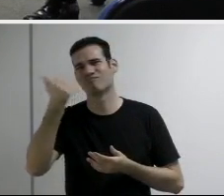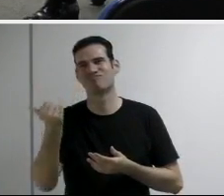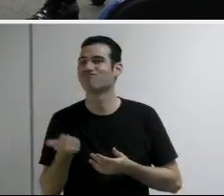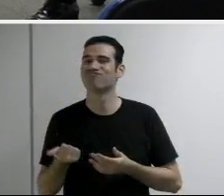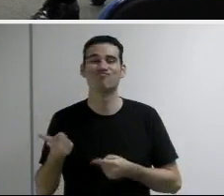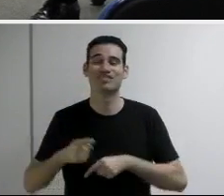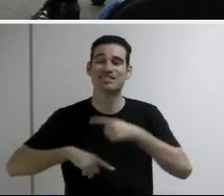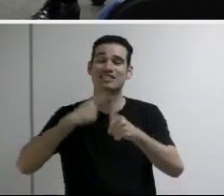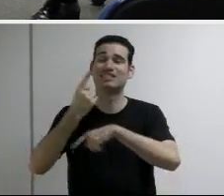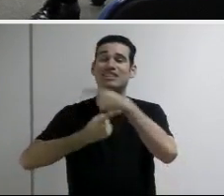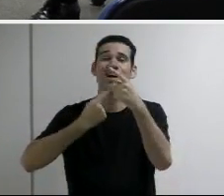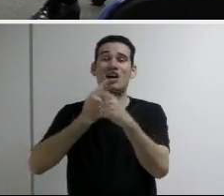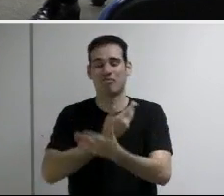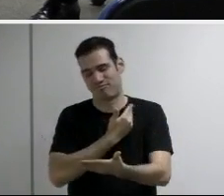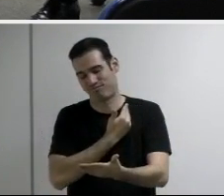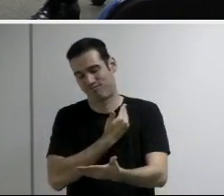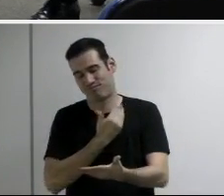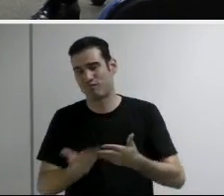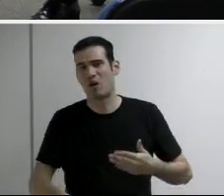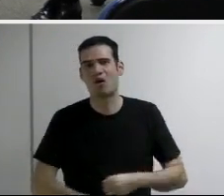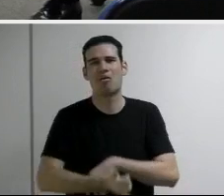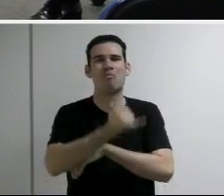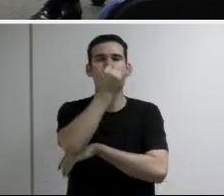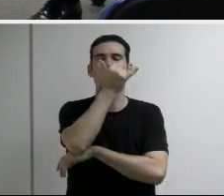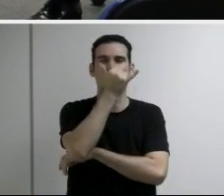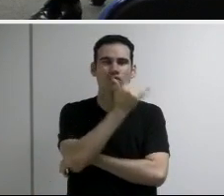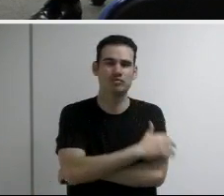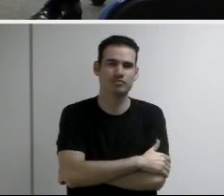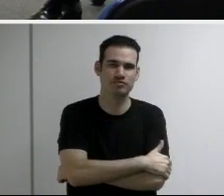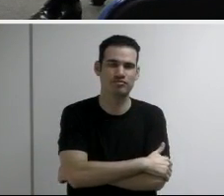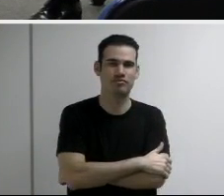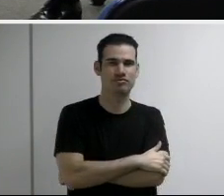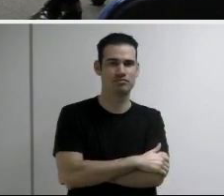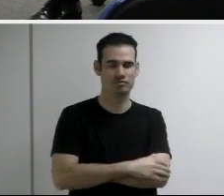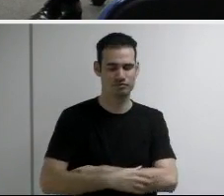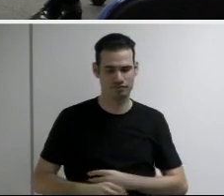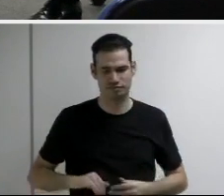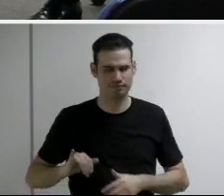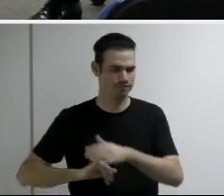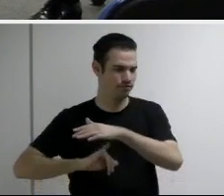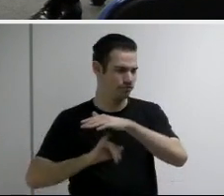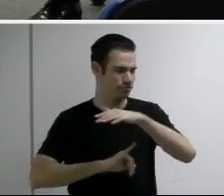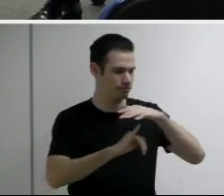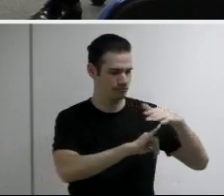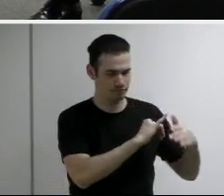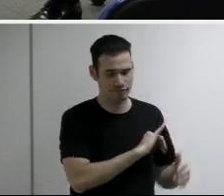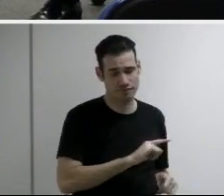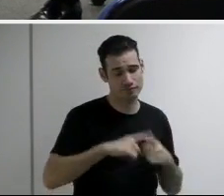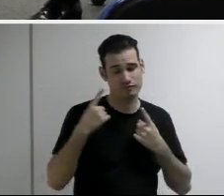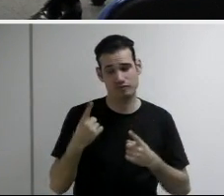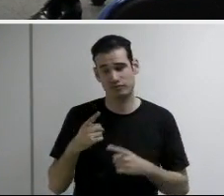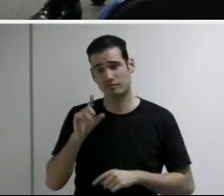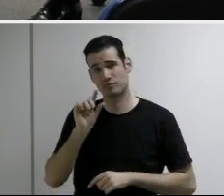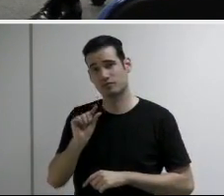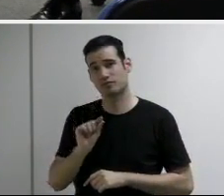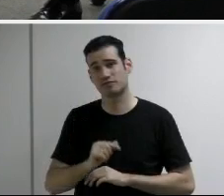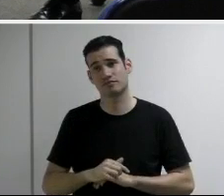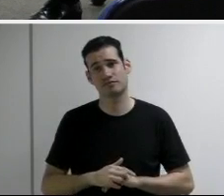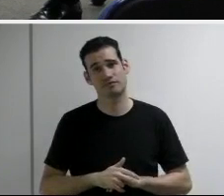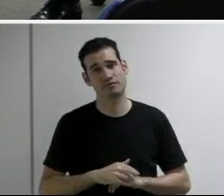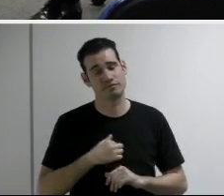gente acabe perdendo grande parte do amadurecimento institucional que se teve. Mas uma das grandes críticas que